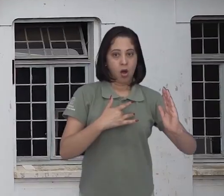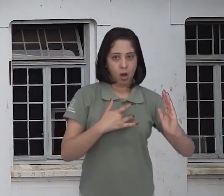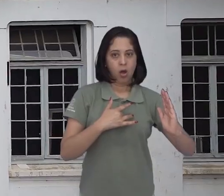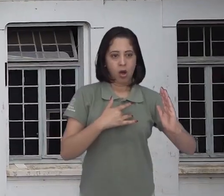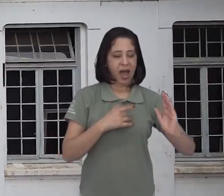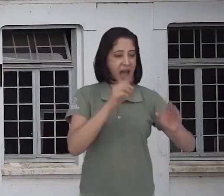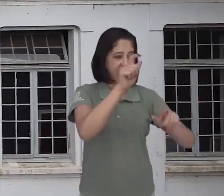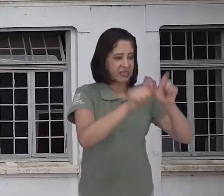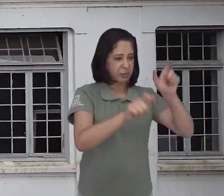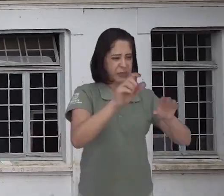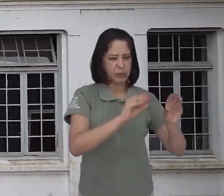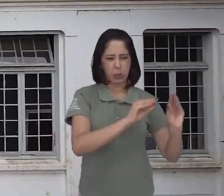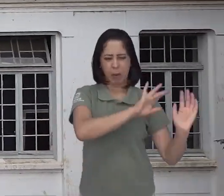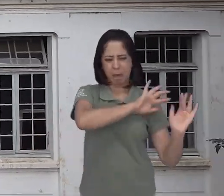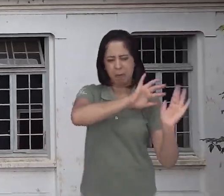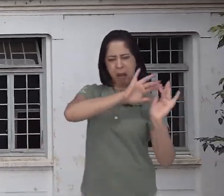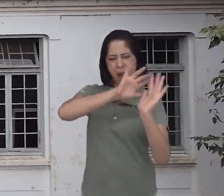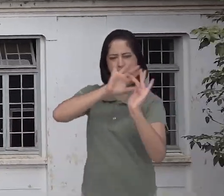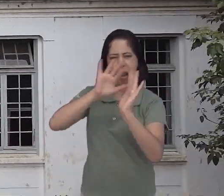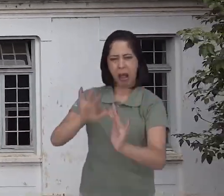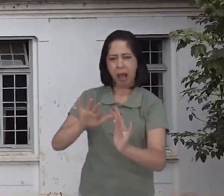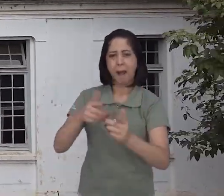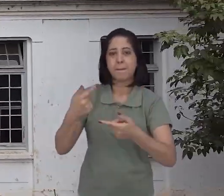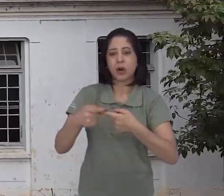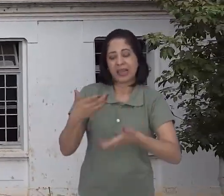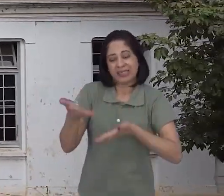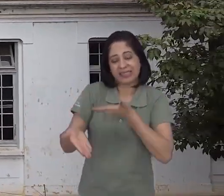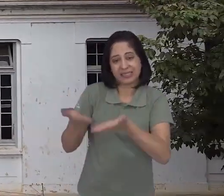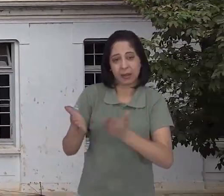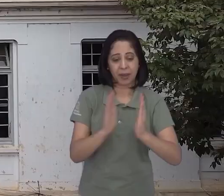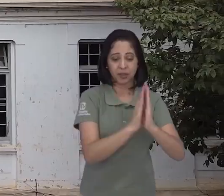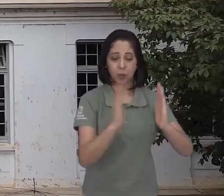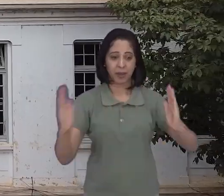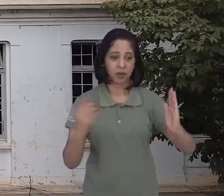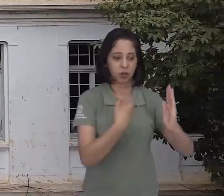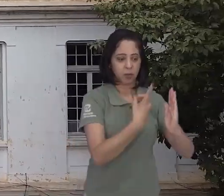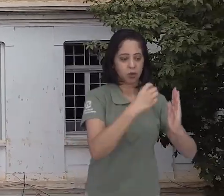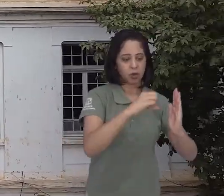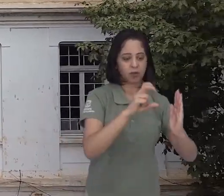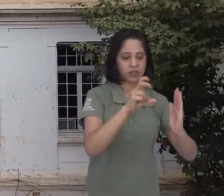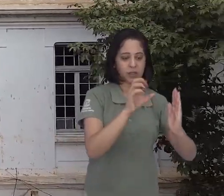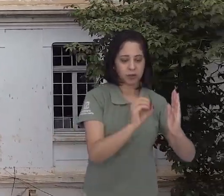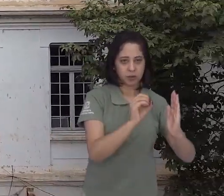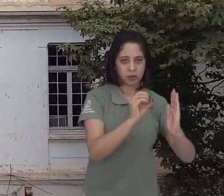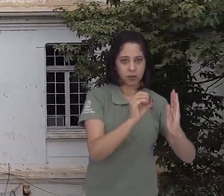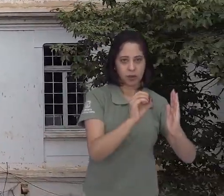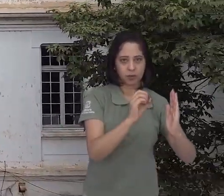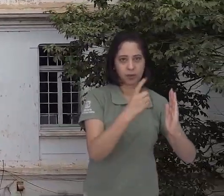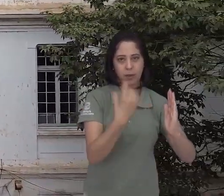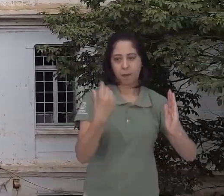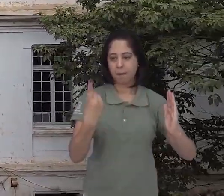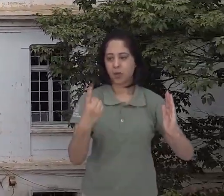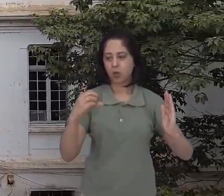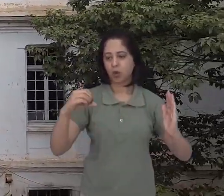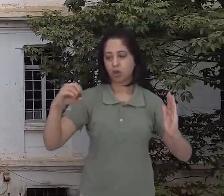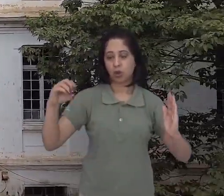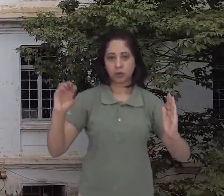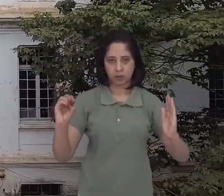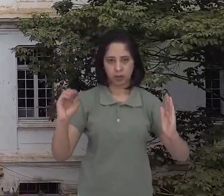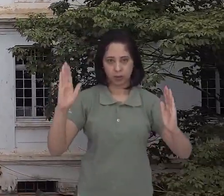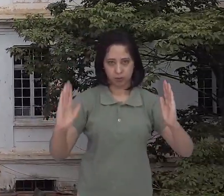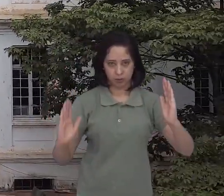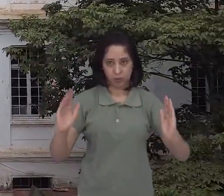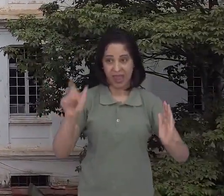A fase sanatorial de São José dos Campos atraiu diversos novos moradores para a cidade entre os anos de 1900